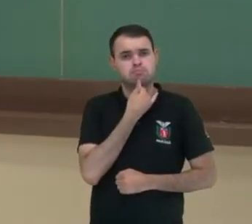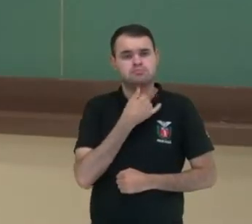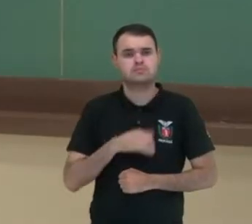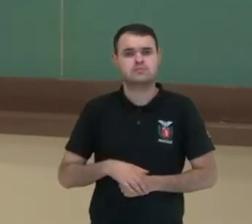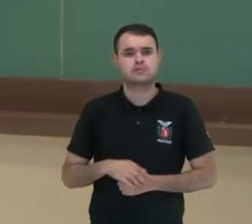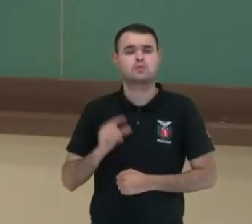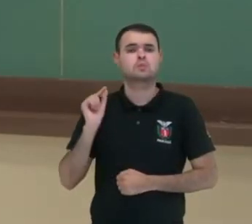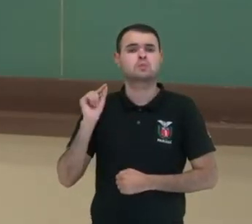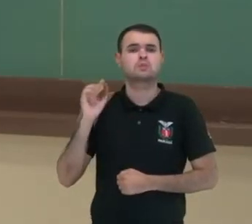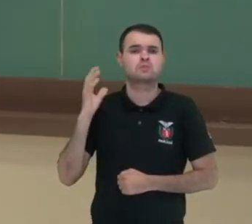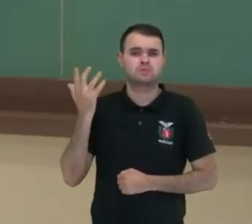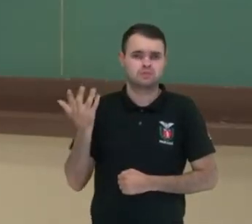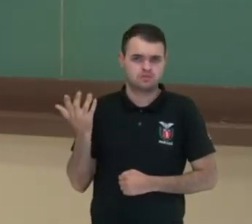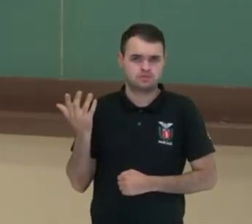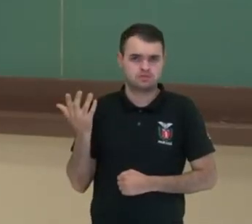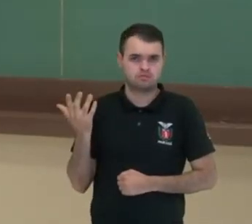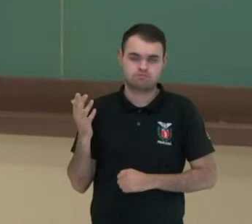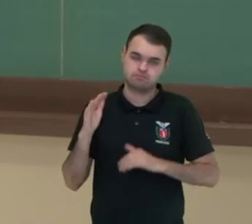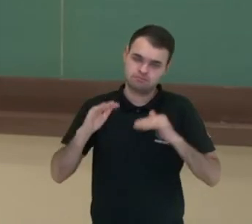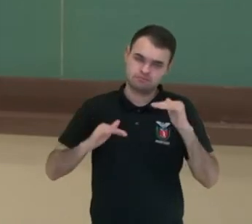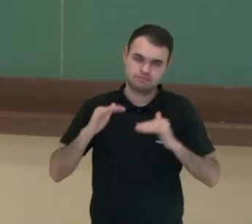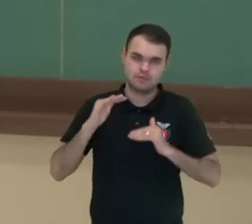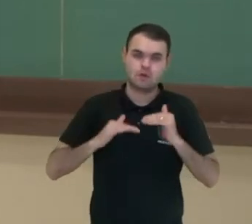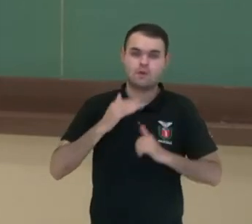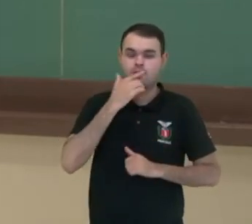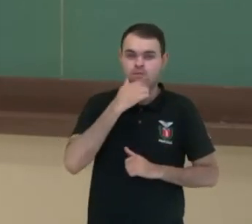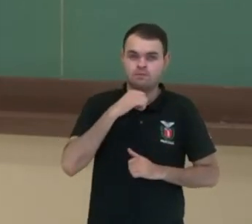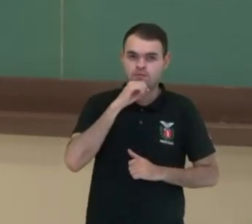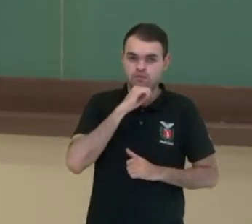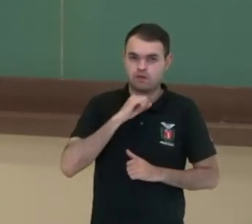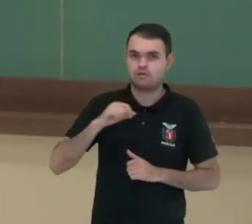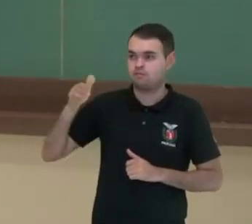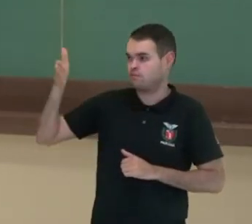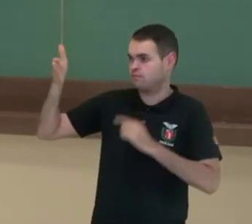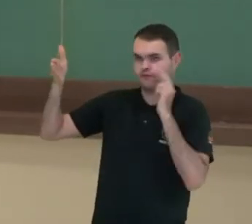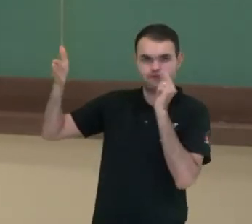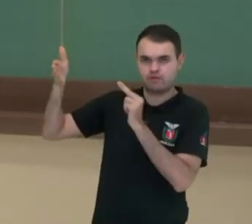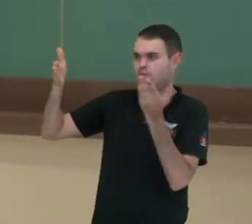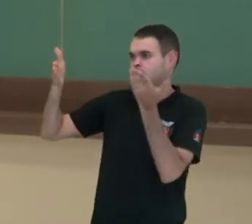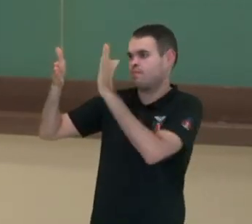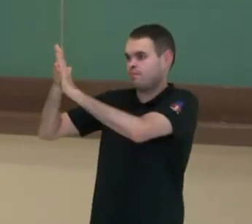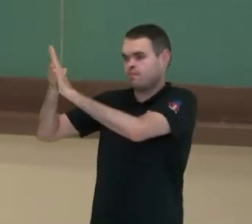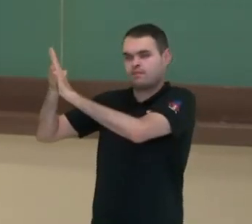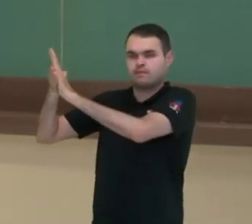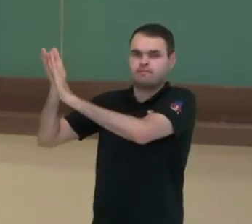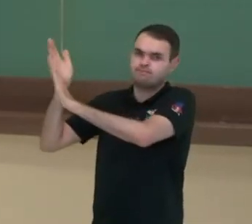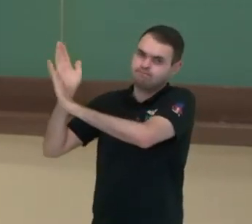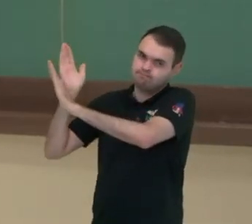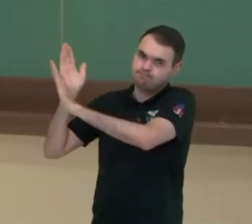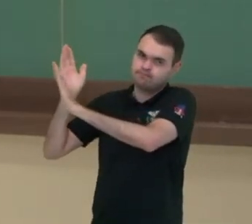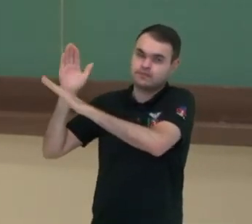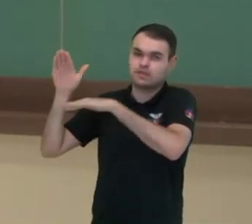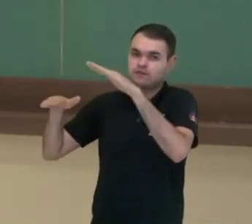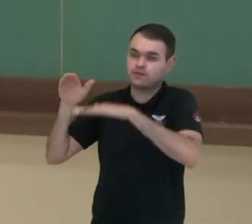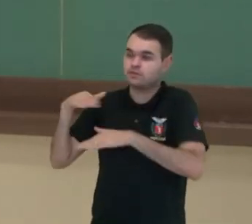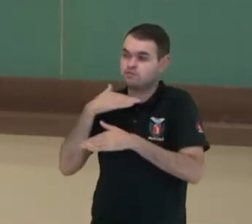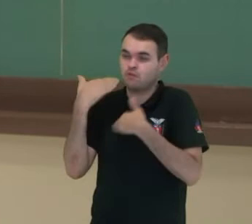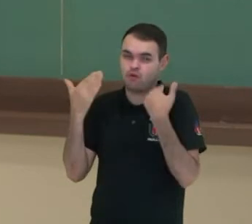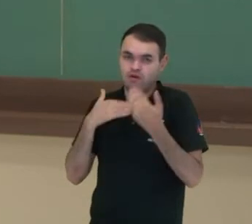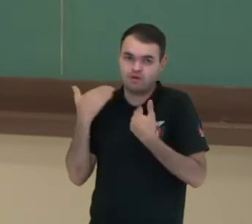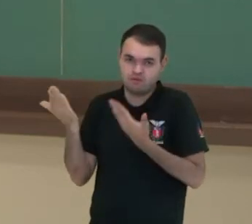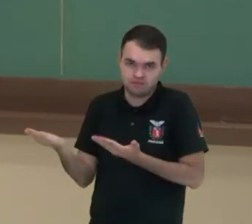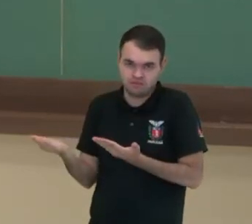que aconteceu, né? Muito provavelmente aquelas formigas ali acabaram, né, não